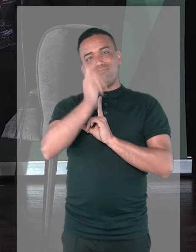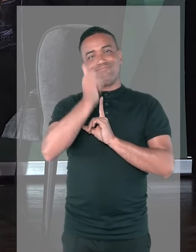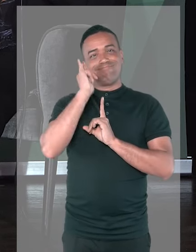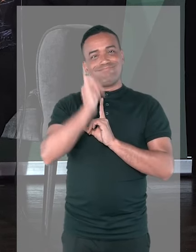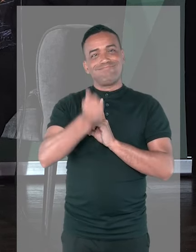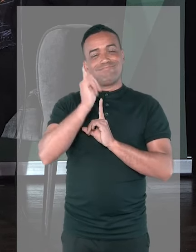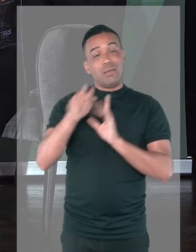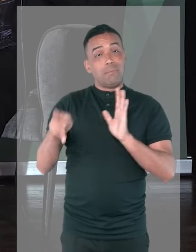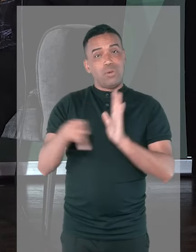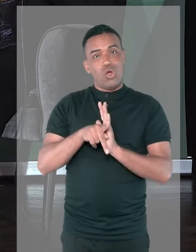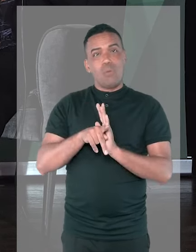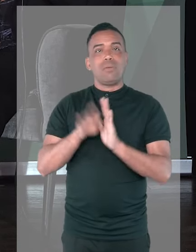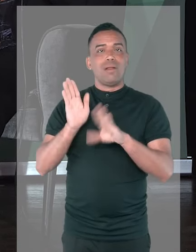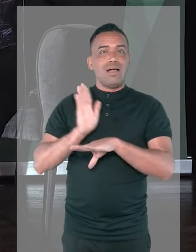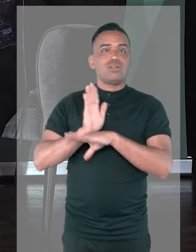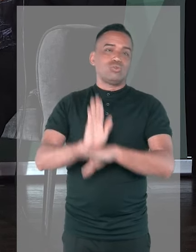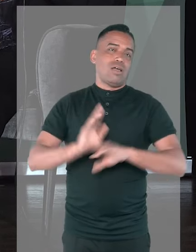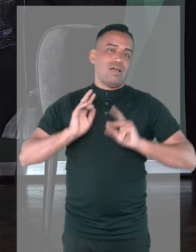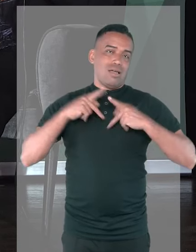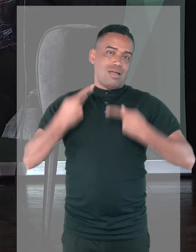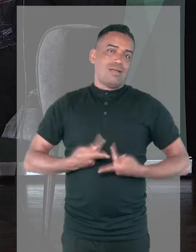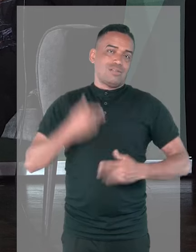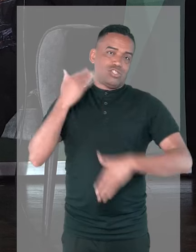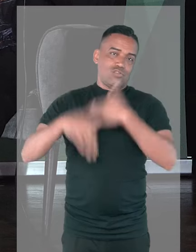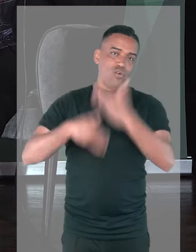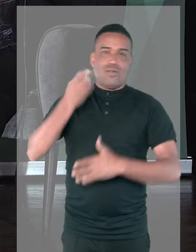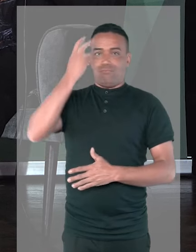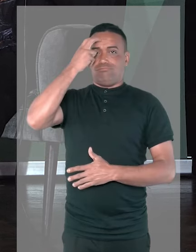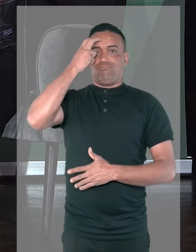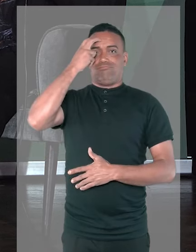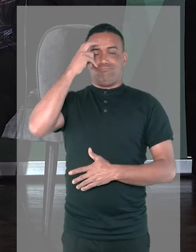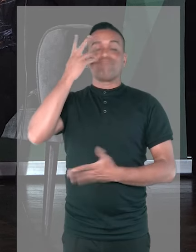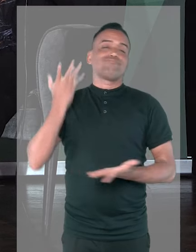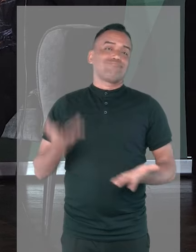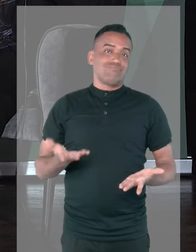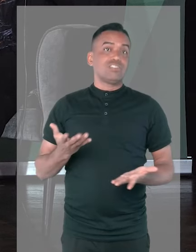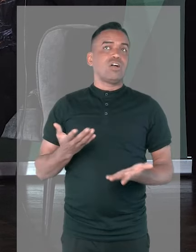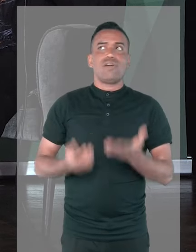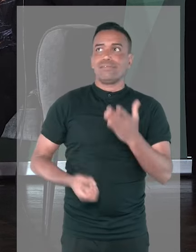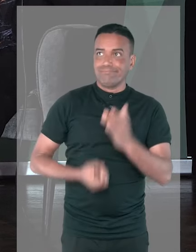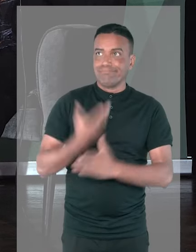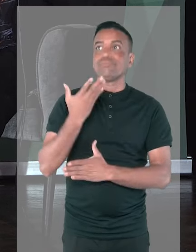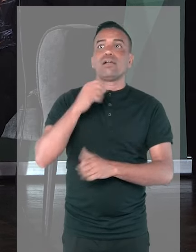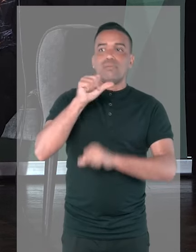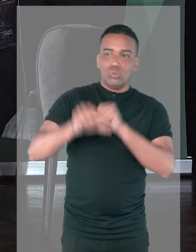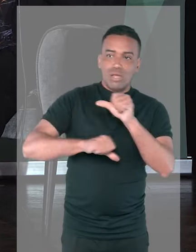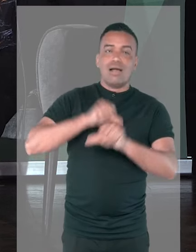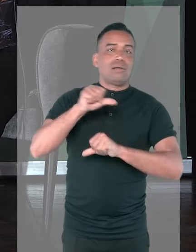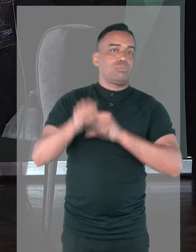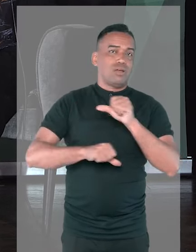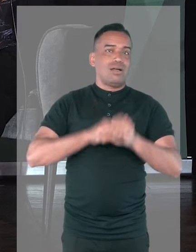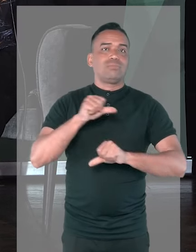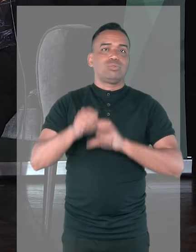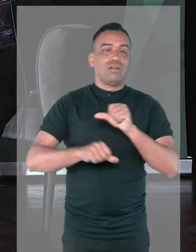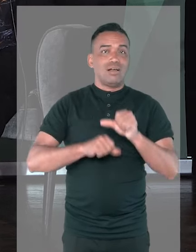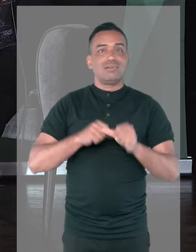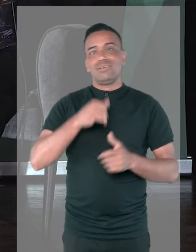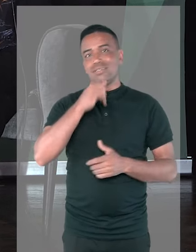para a cultura humana. E isso não vai deixar de existir, isso vai se transformando ao longo do tempo. Todo mundo aqui maratona